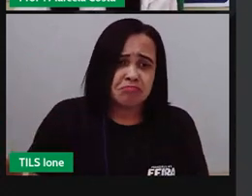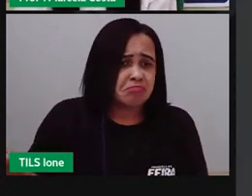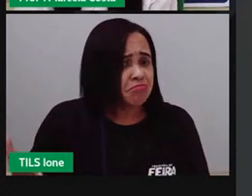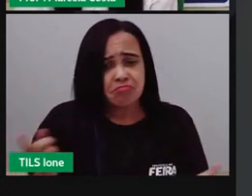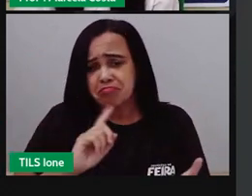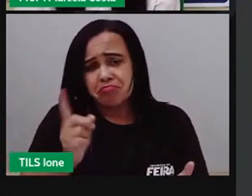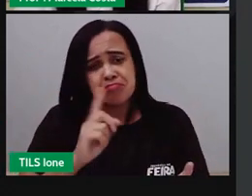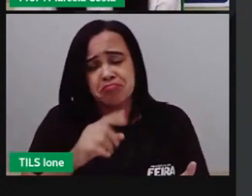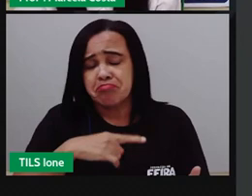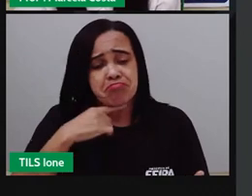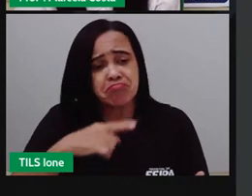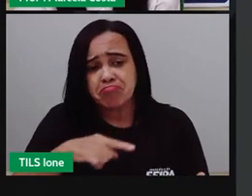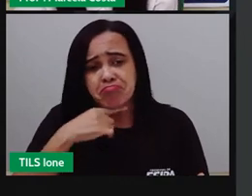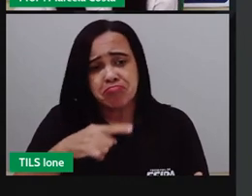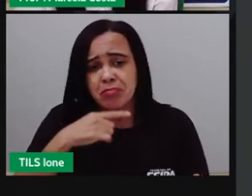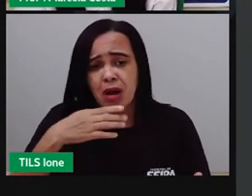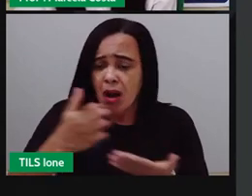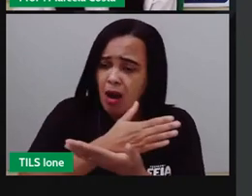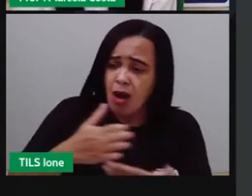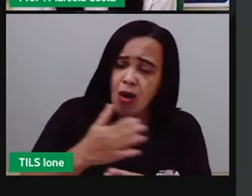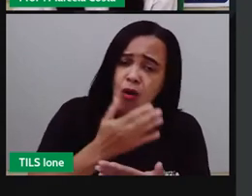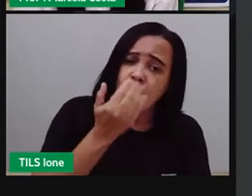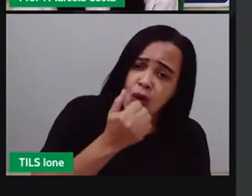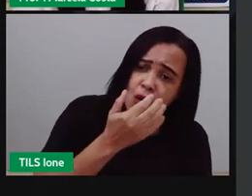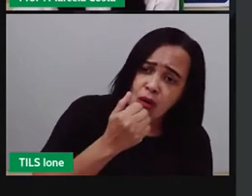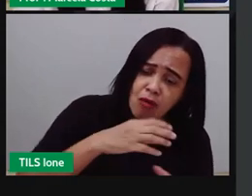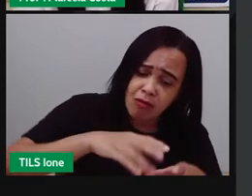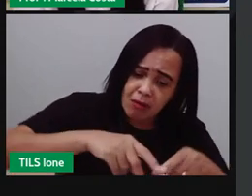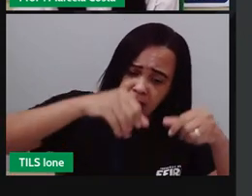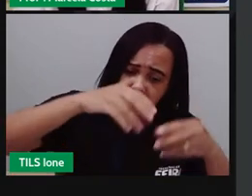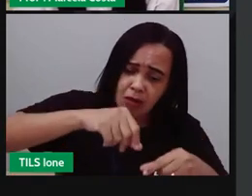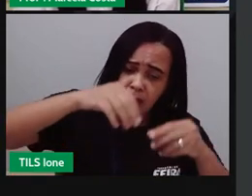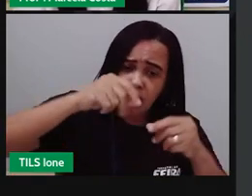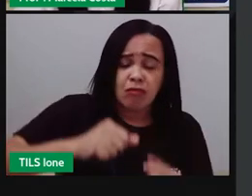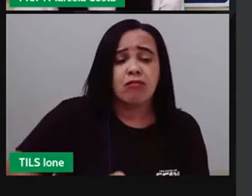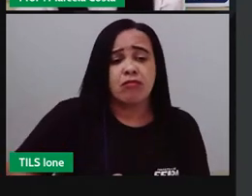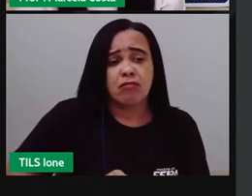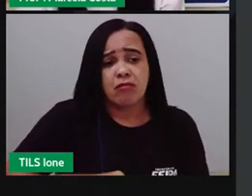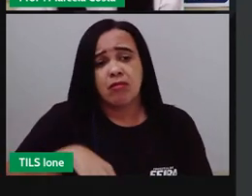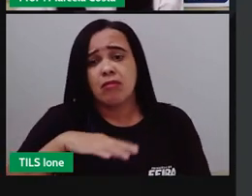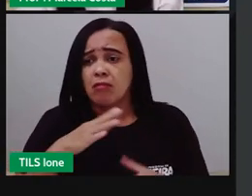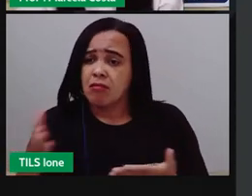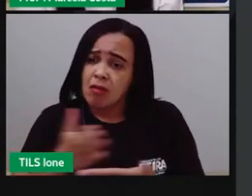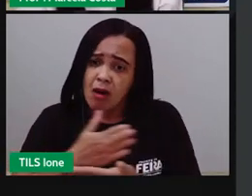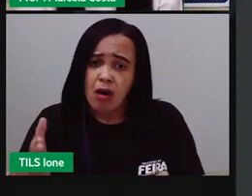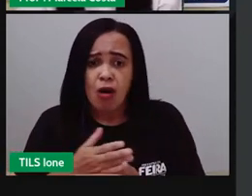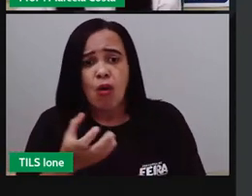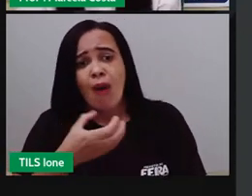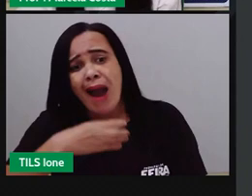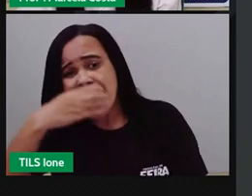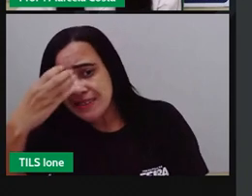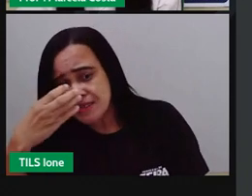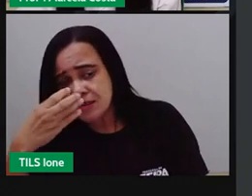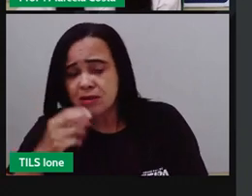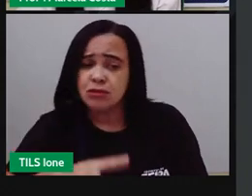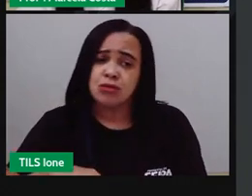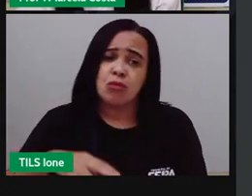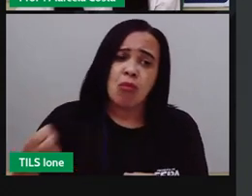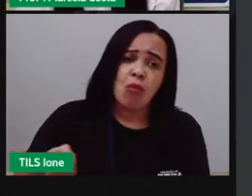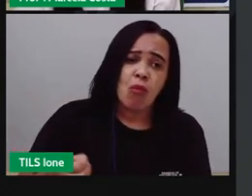Outros preferem farelo. Uns querem comer maçã. Outros preferem comer varmelho.